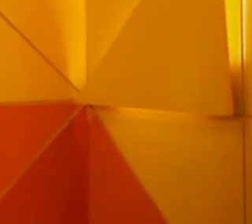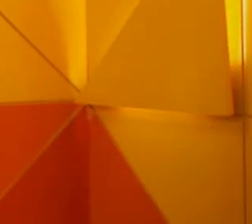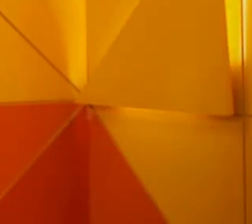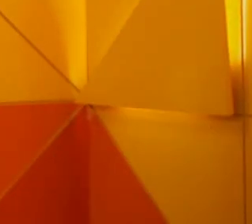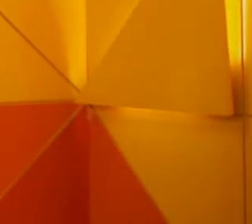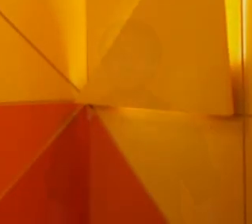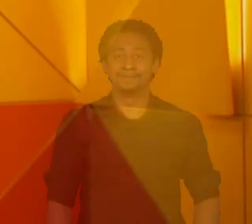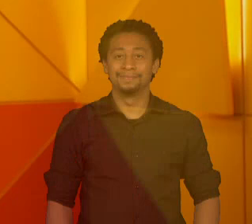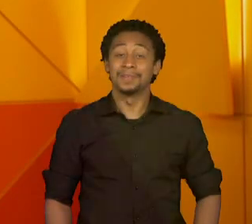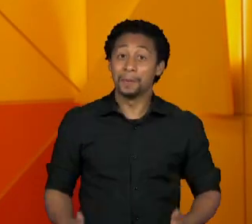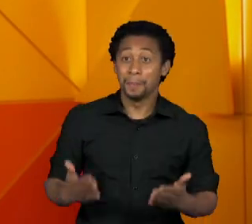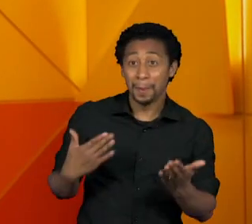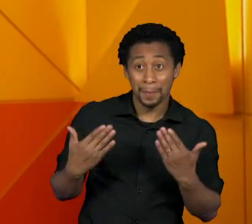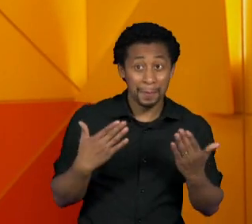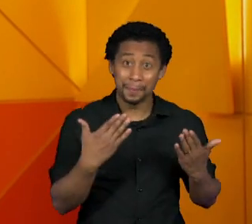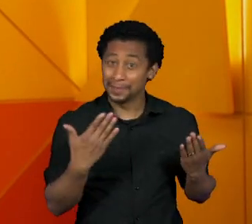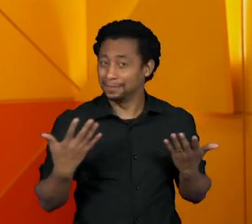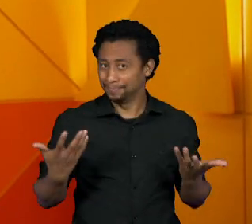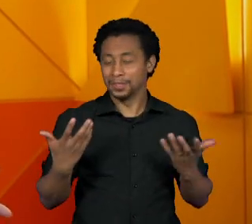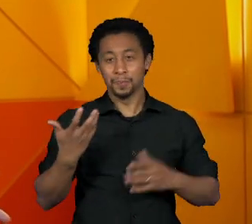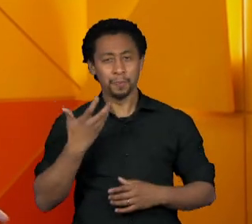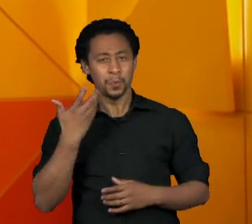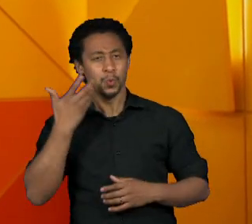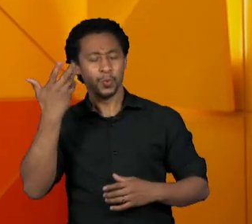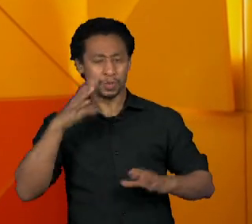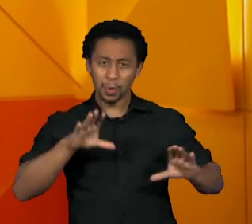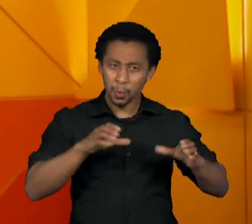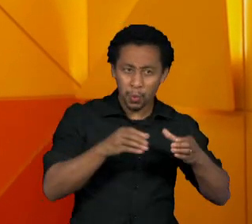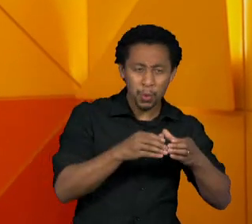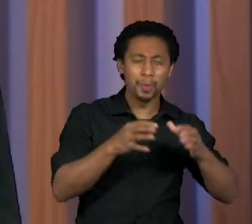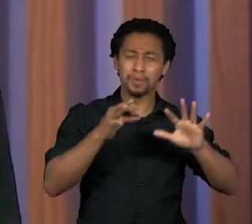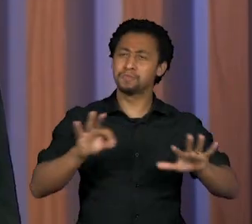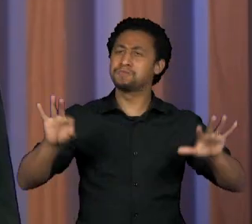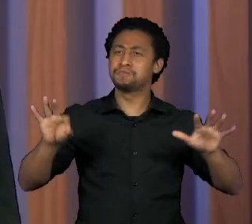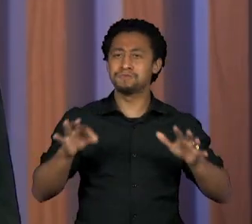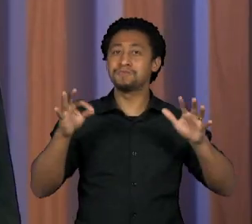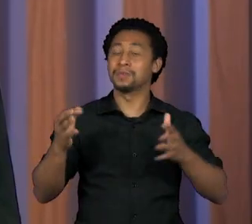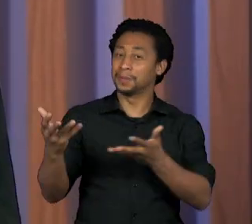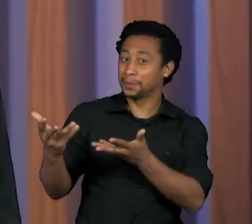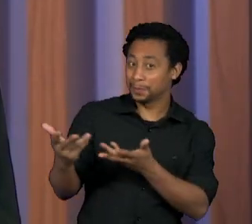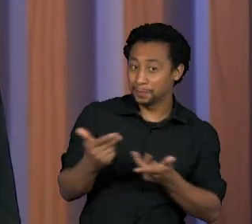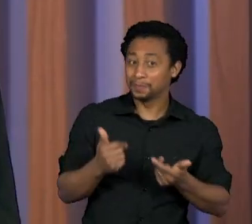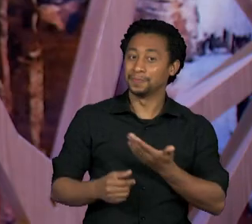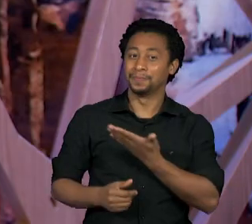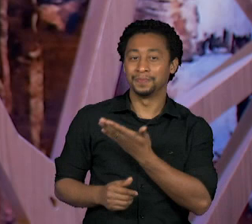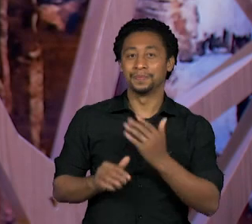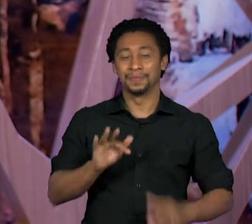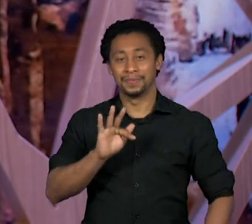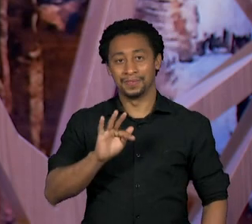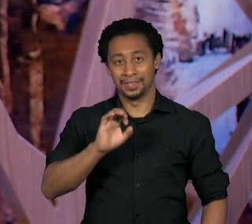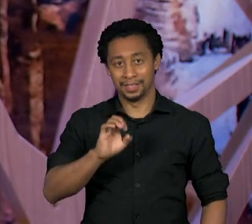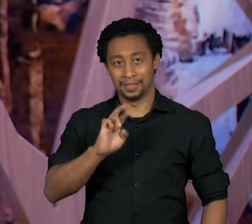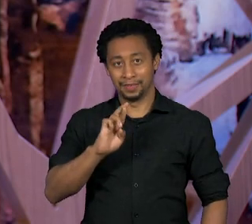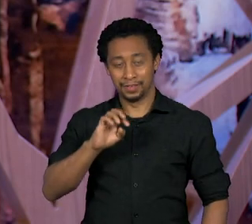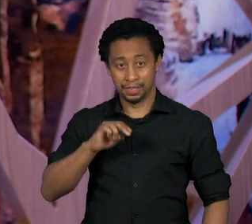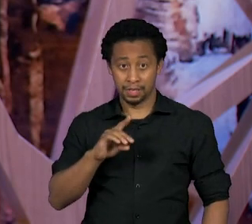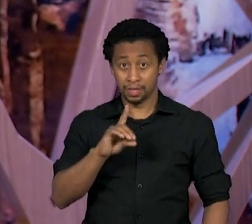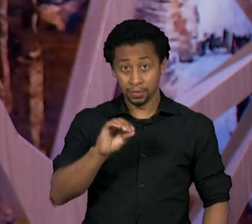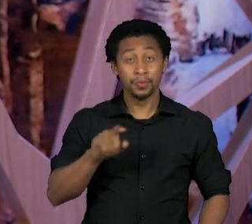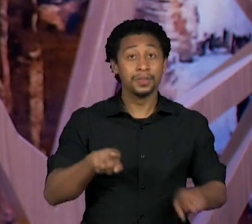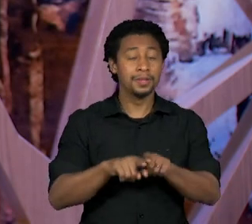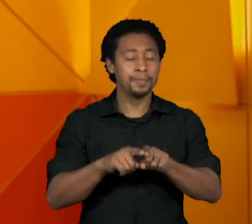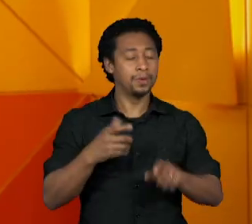E para falar sobre música de concerto e erudição, eu recebo aqui o maestro Fernando Matias e o cantor lírico Toró